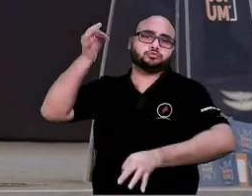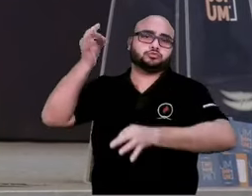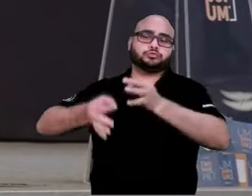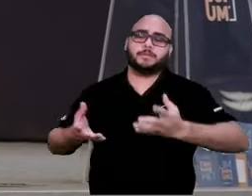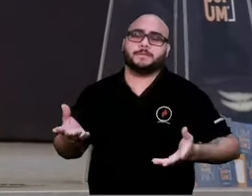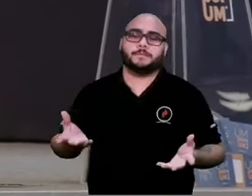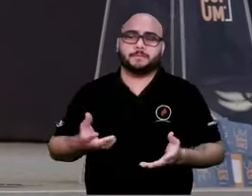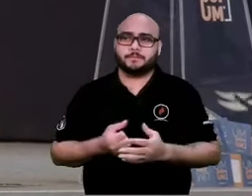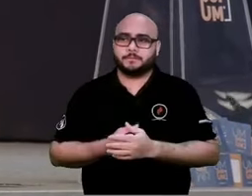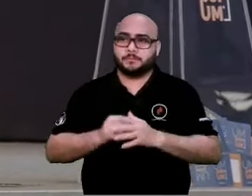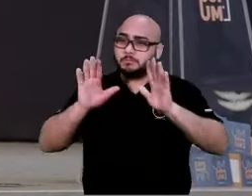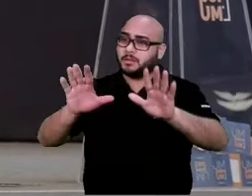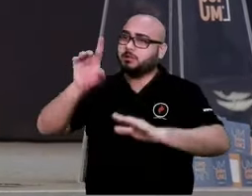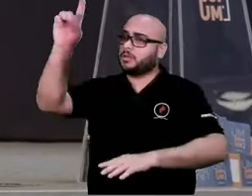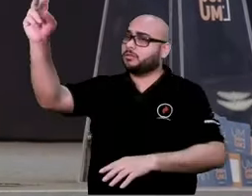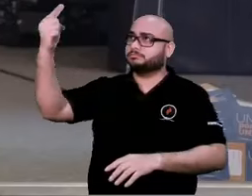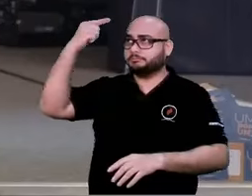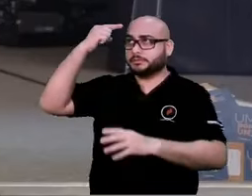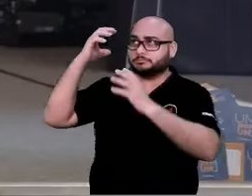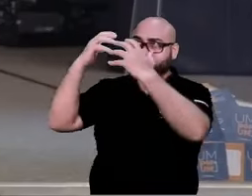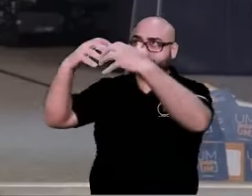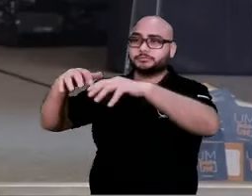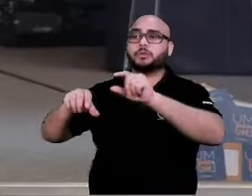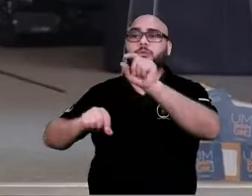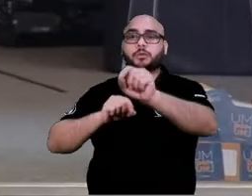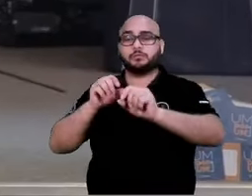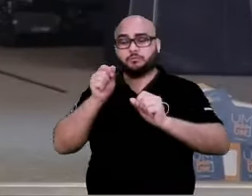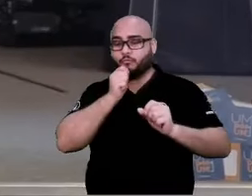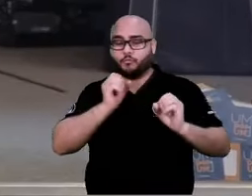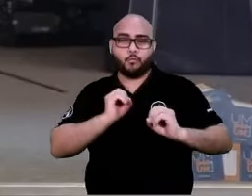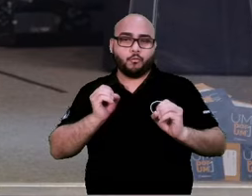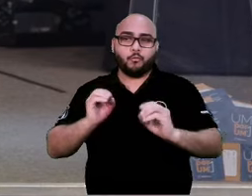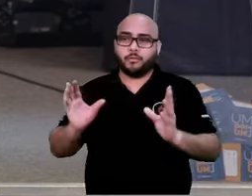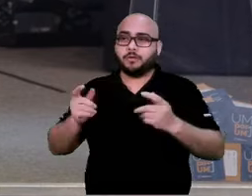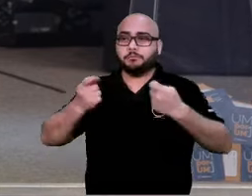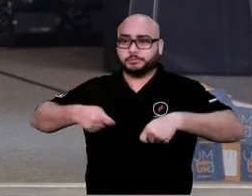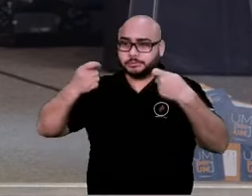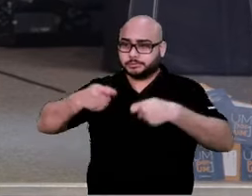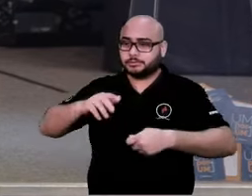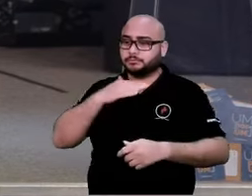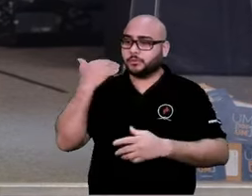Mas se achar que eu não sou digno, e eu tiver que morrer na mão desse Isaac,